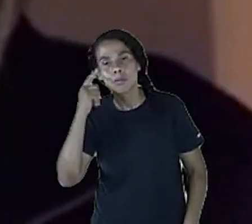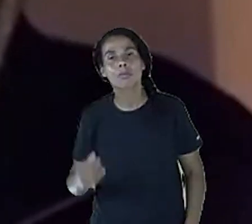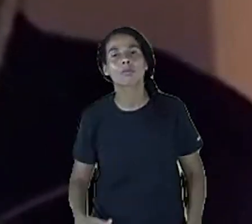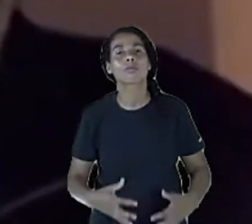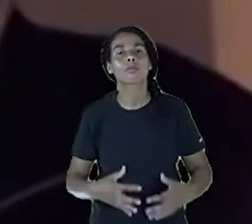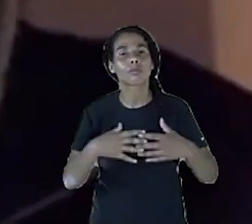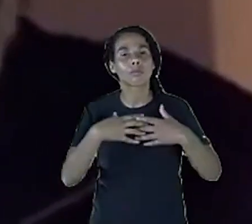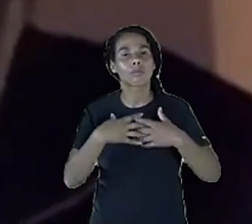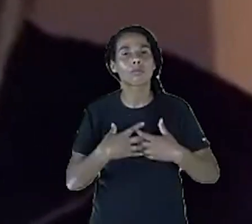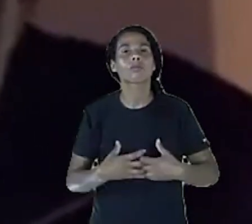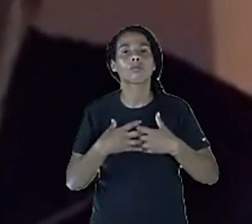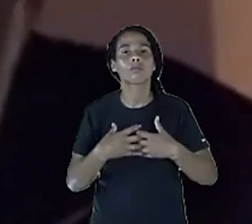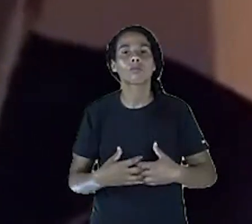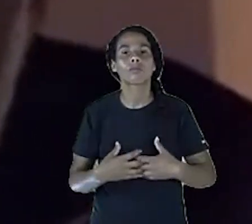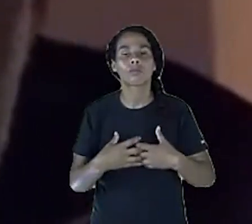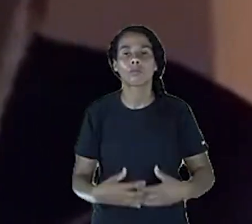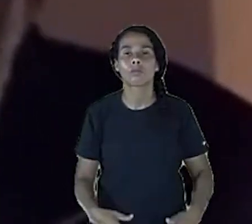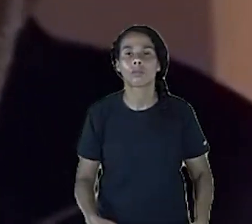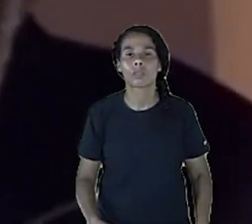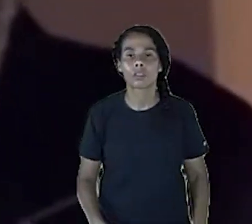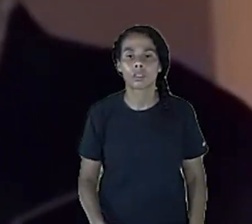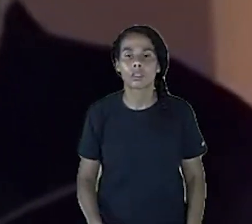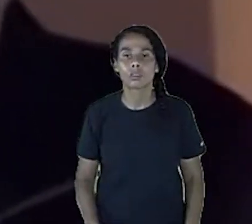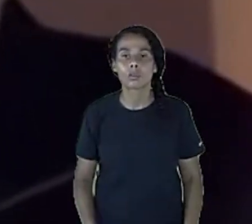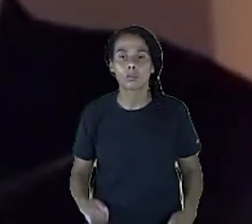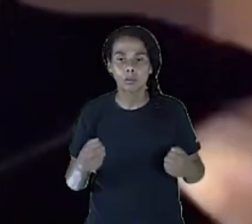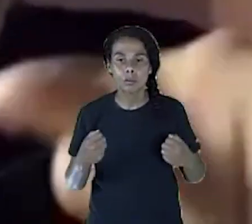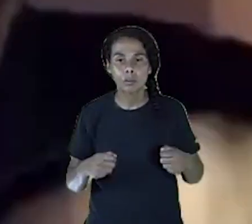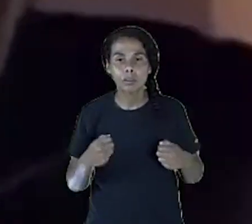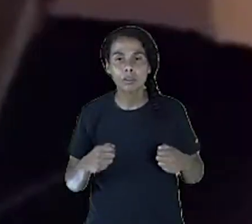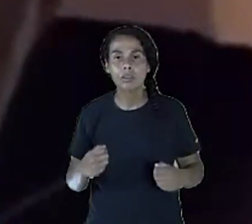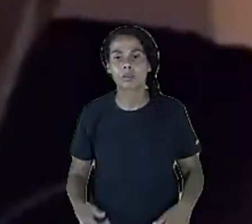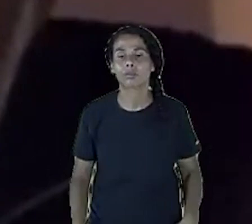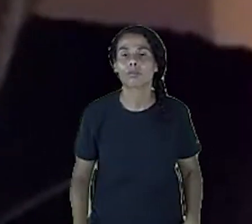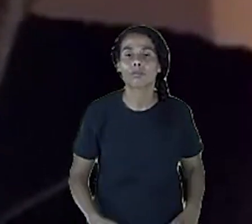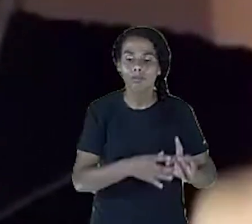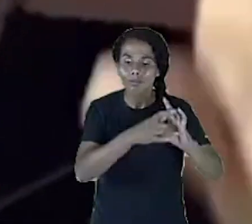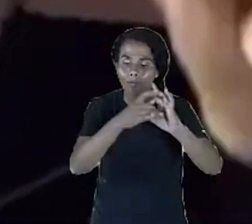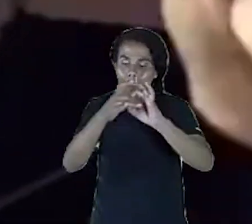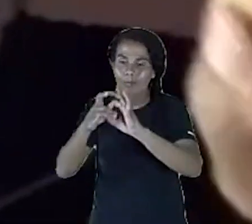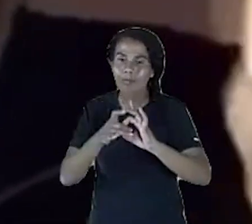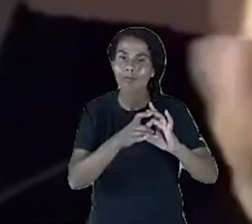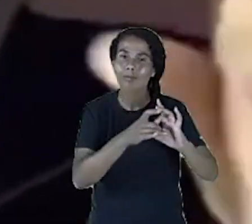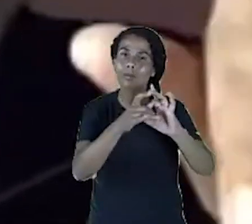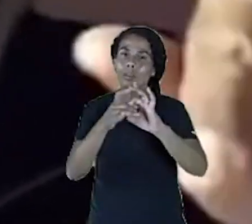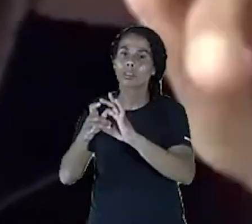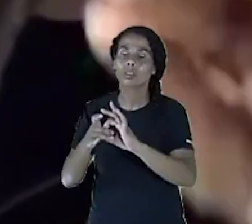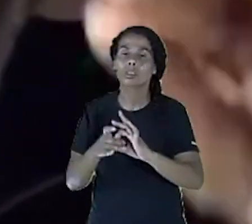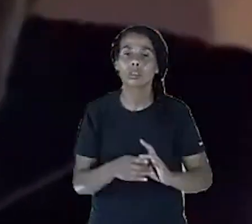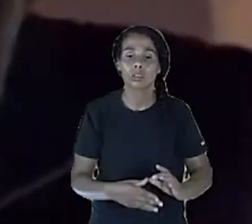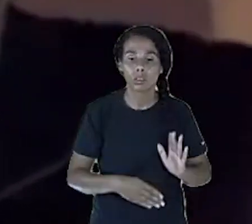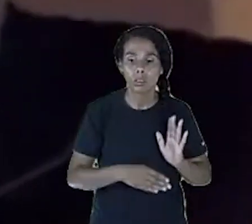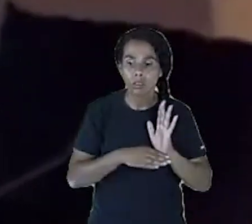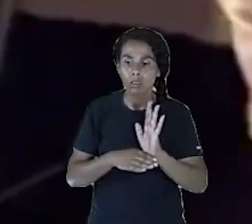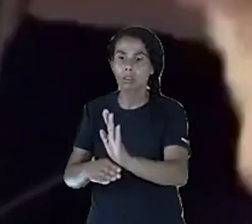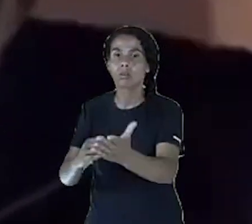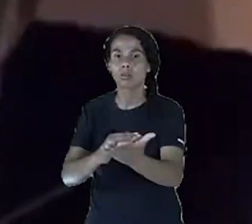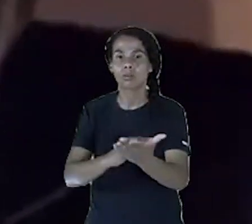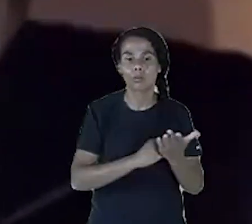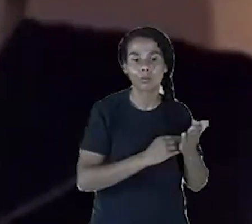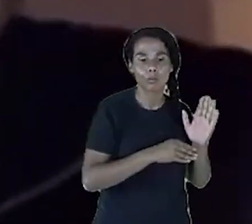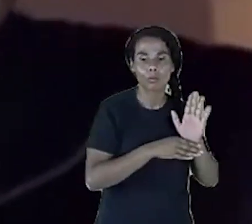coisas todas, obrigados a pensar mais nessas coisas. E como você diz, Afonso, quer dizer, pensar